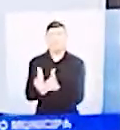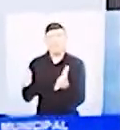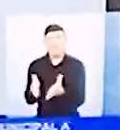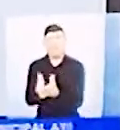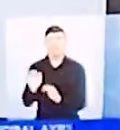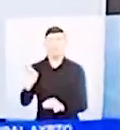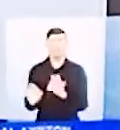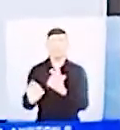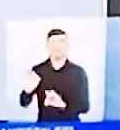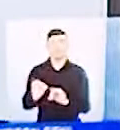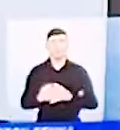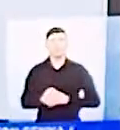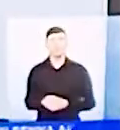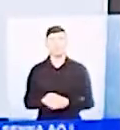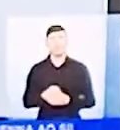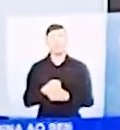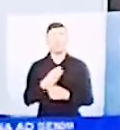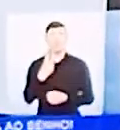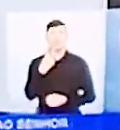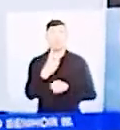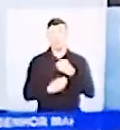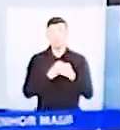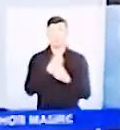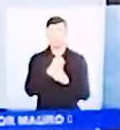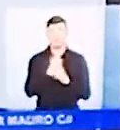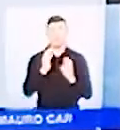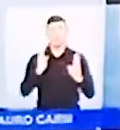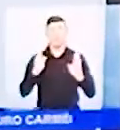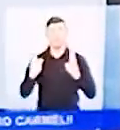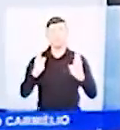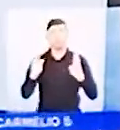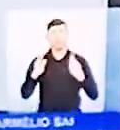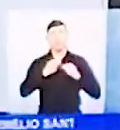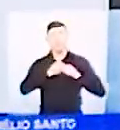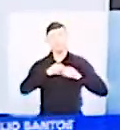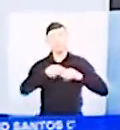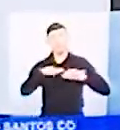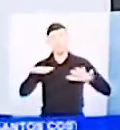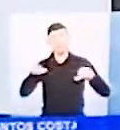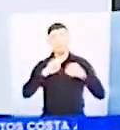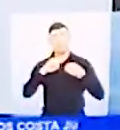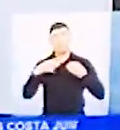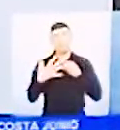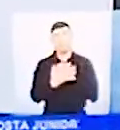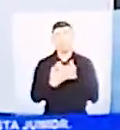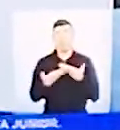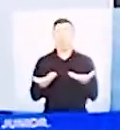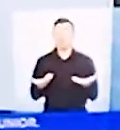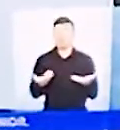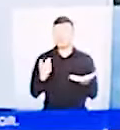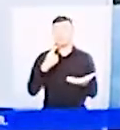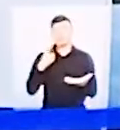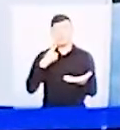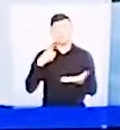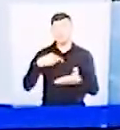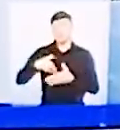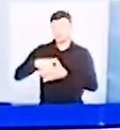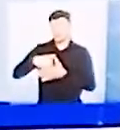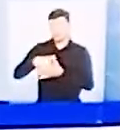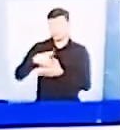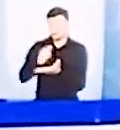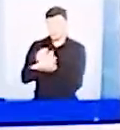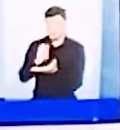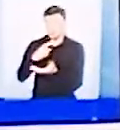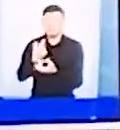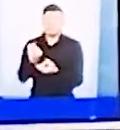Passamos 2 anos de pandemia. Quando o futebol sofreu significativa perda de receitas, a Federação de Futebol não ficou